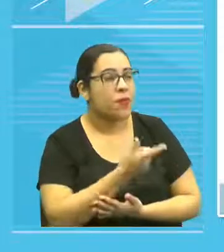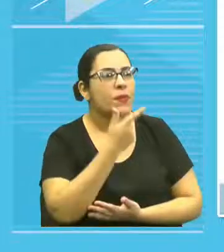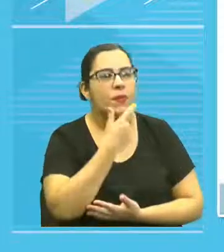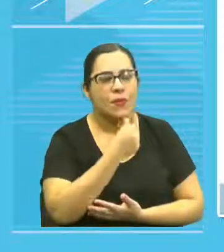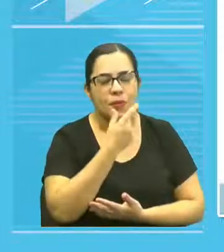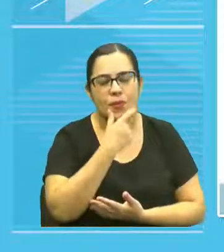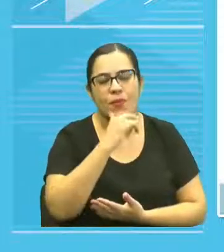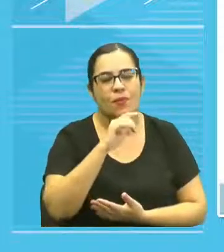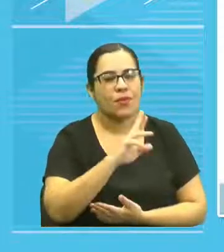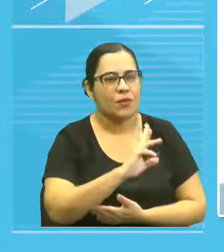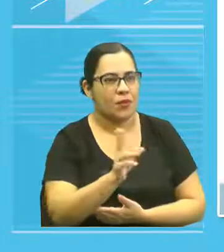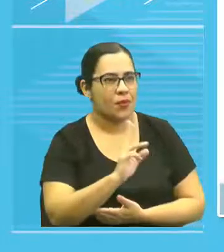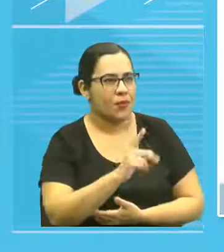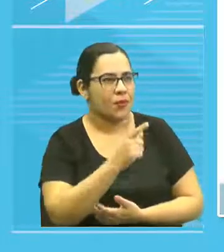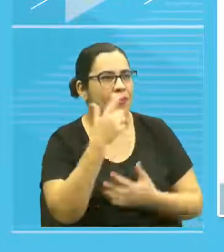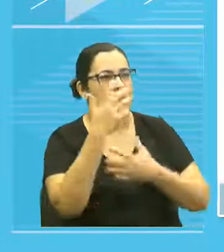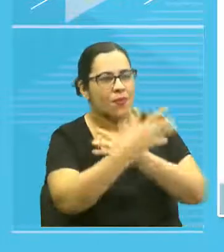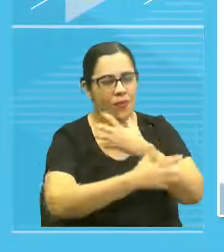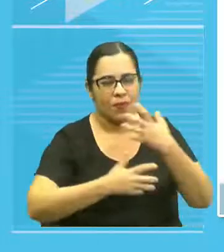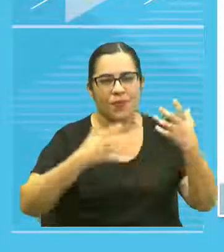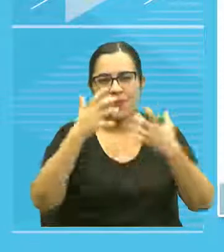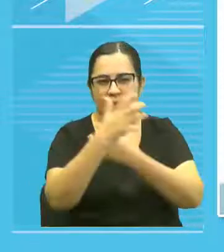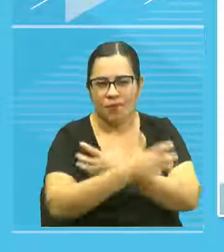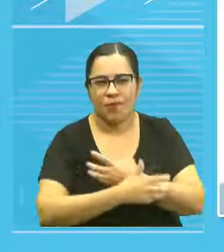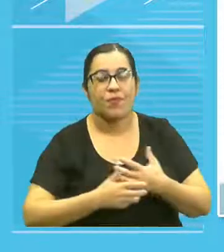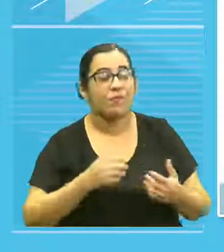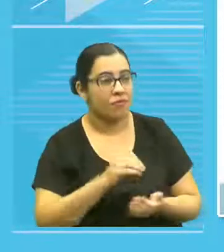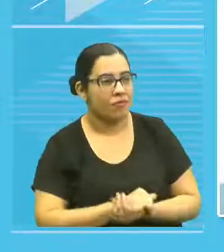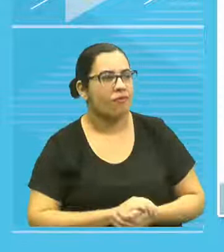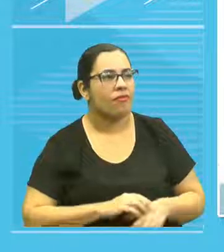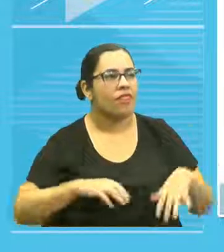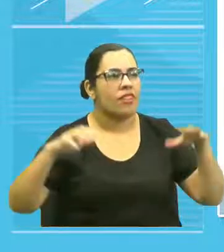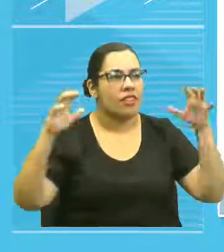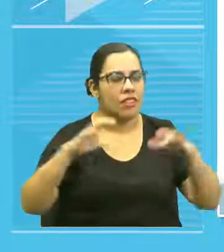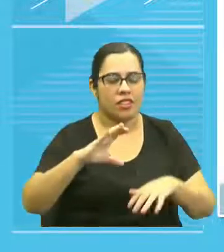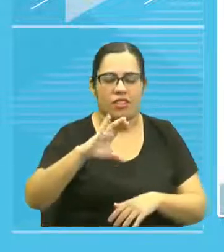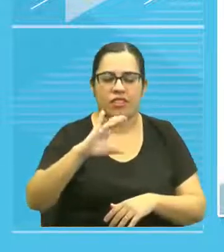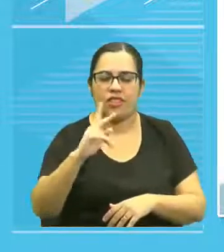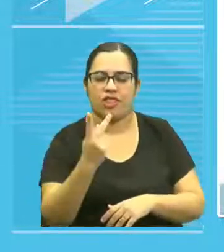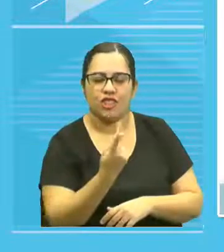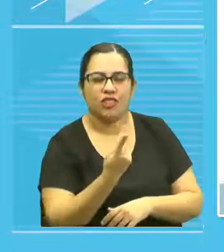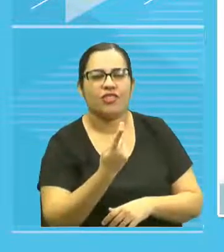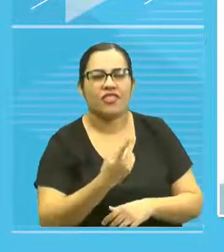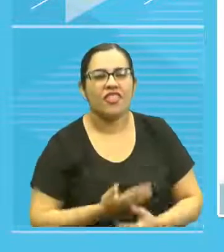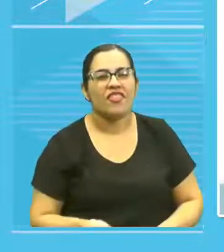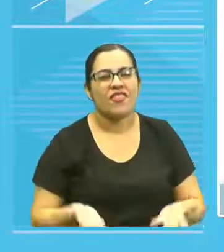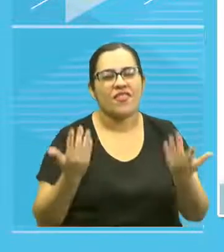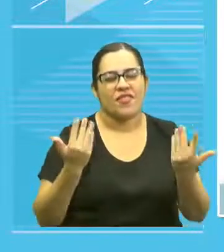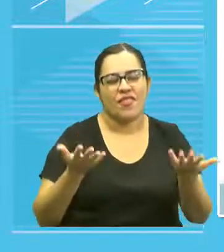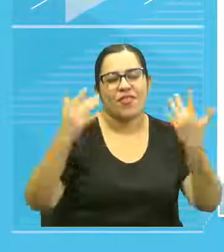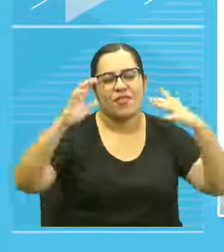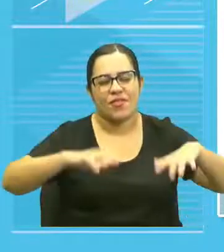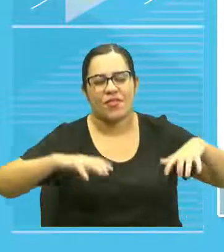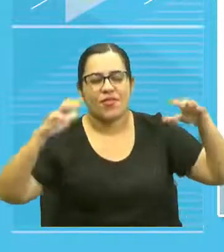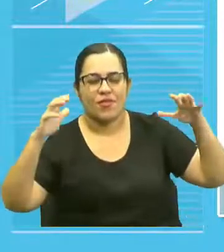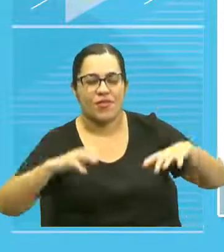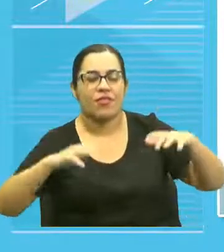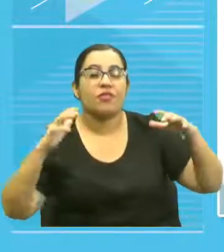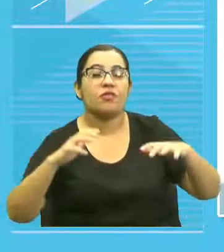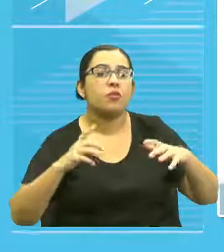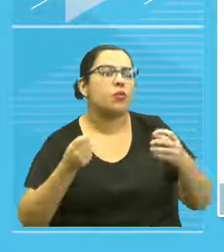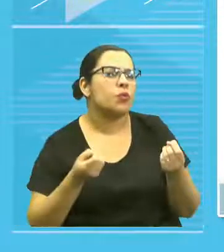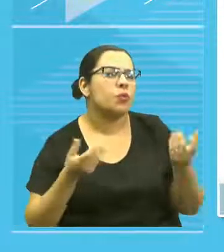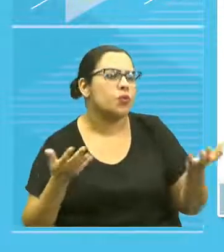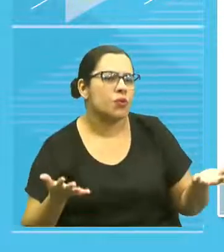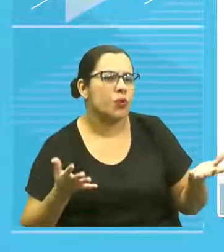por conta dessa música o Jorge Ben Jor repetição de ch sob chuva e